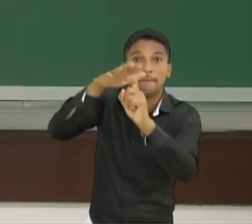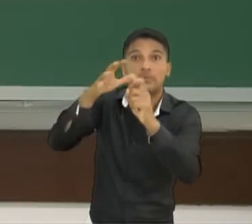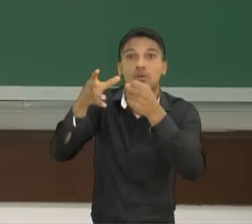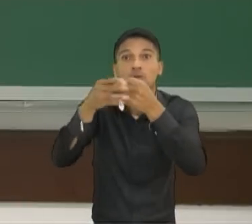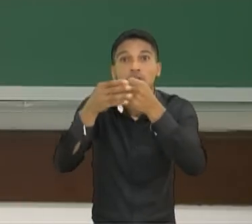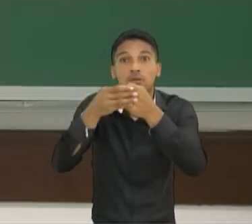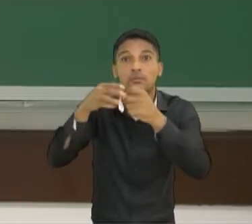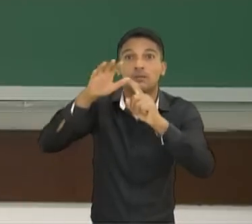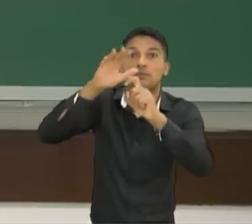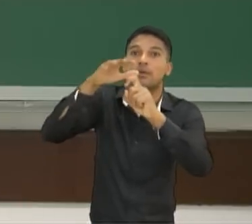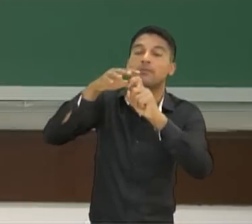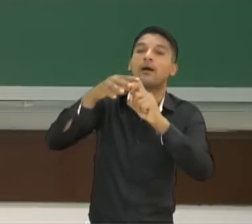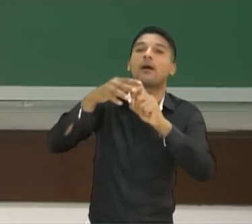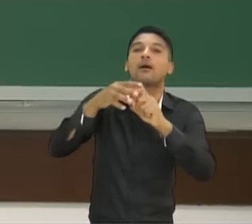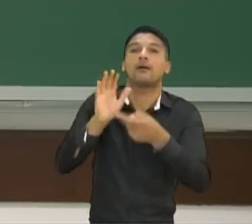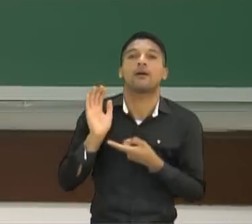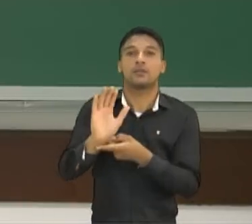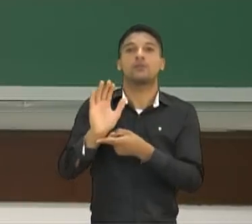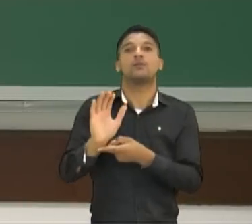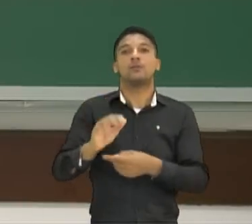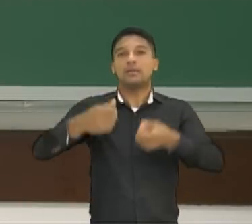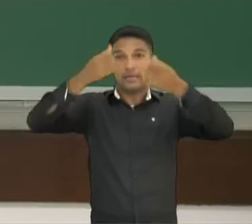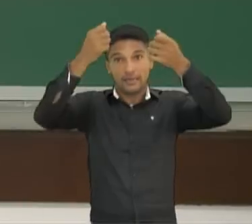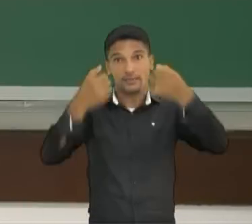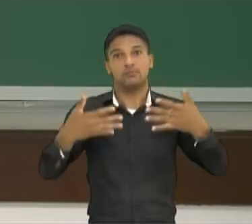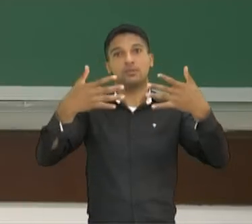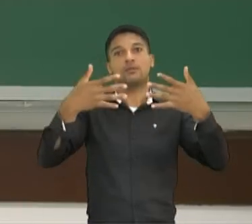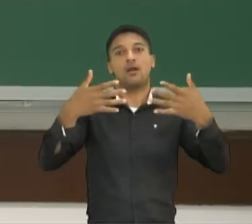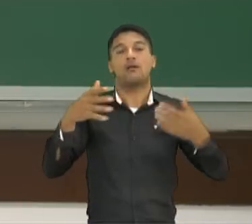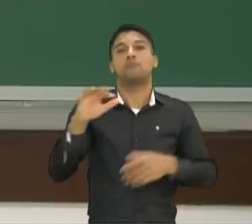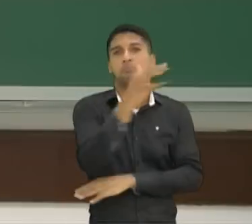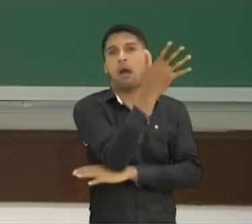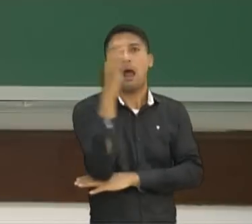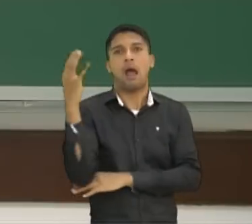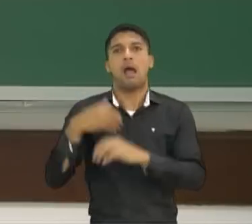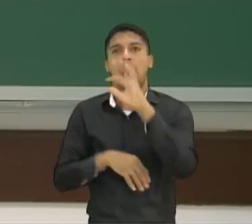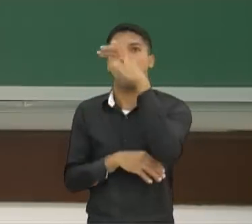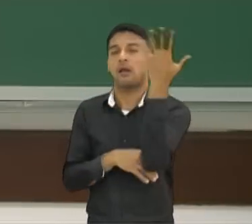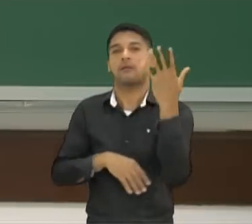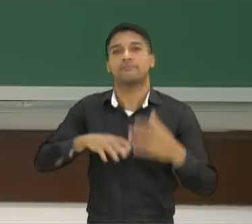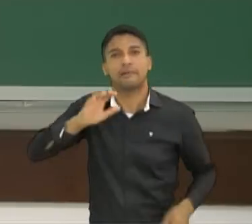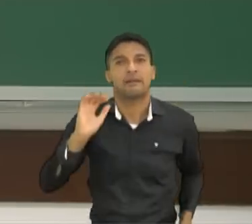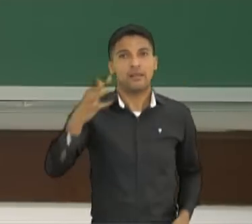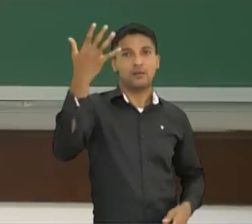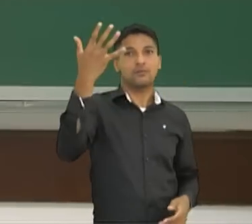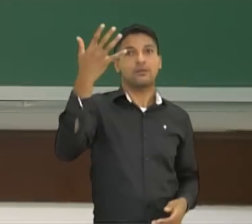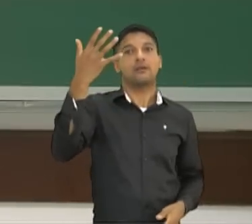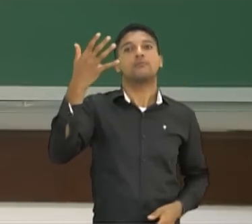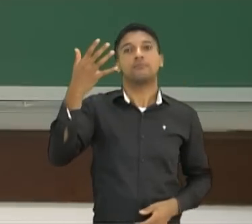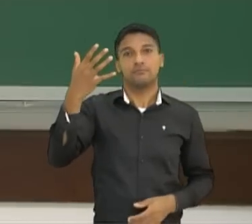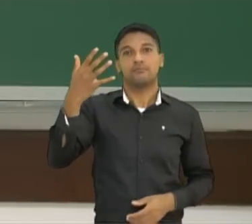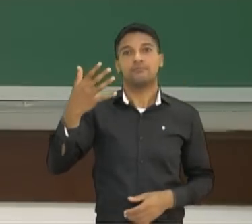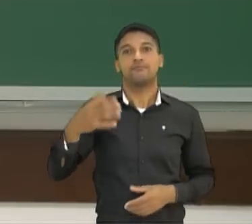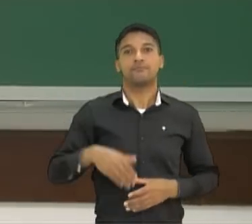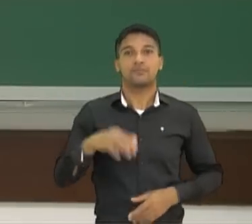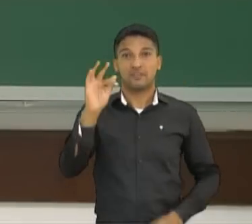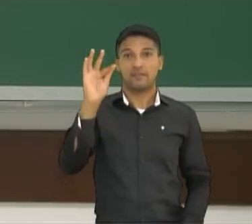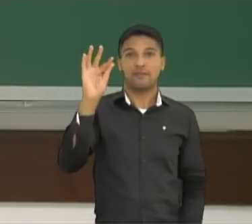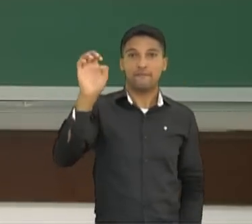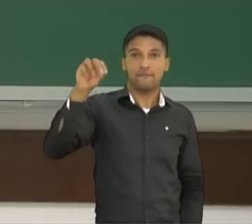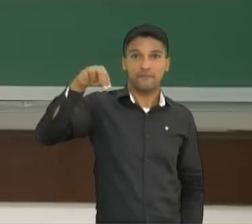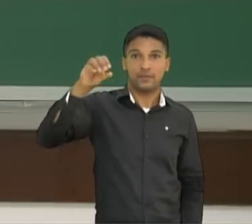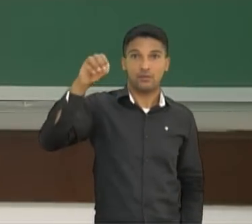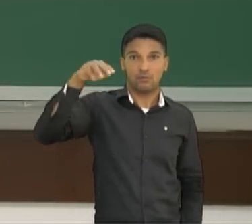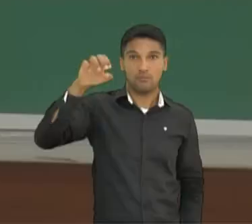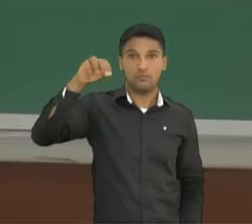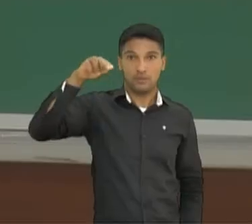tradição oral, o conhecimento mítico ele é transmitido oralmente de geração a geração, tá? E é claro